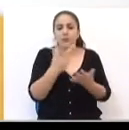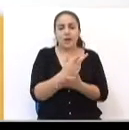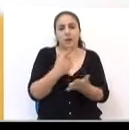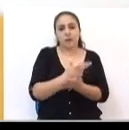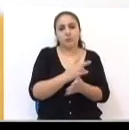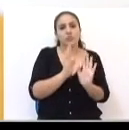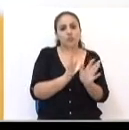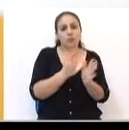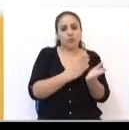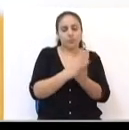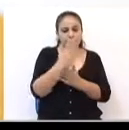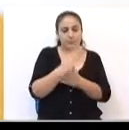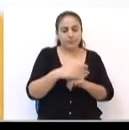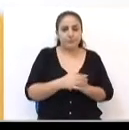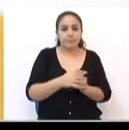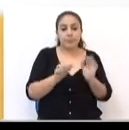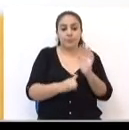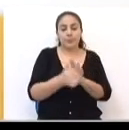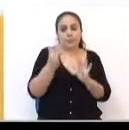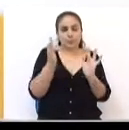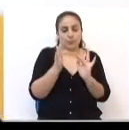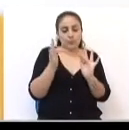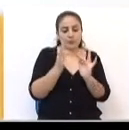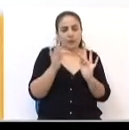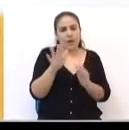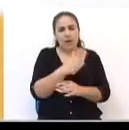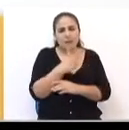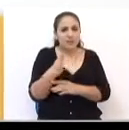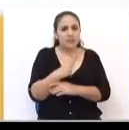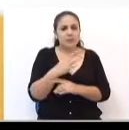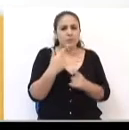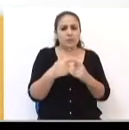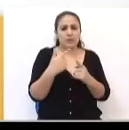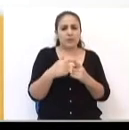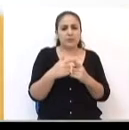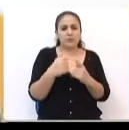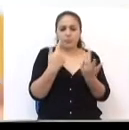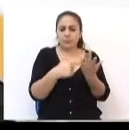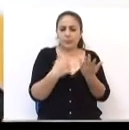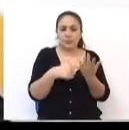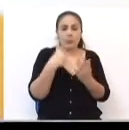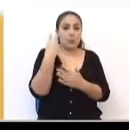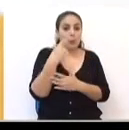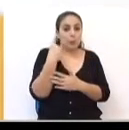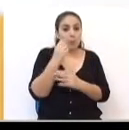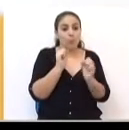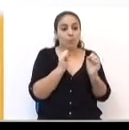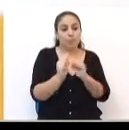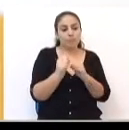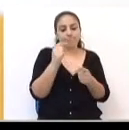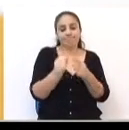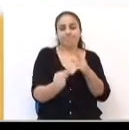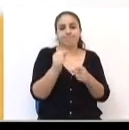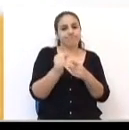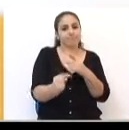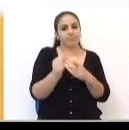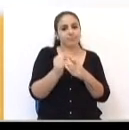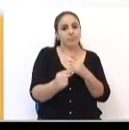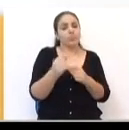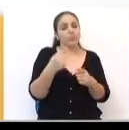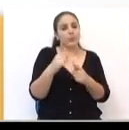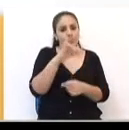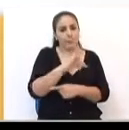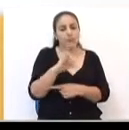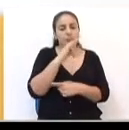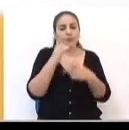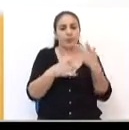que está errado. Então, esse primeiro contato, é claro, às vezes por algum posicionamento ou outro pode levar a discordância e divergências, que eu acho que é